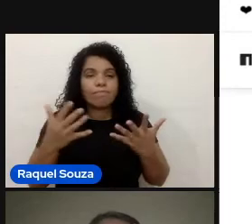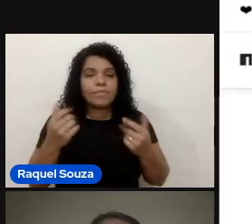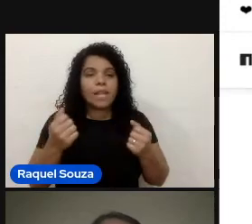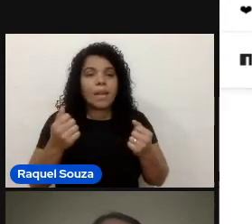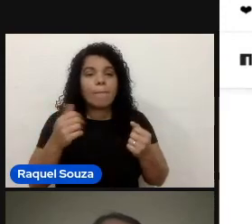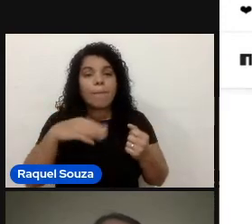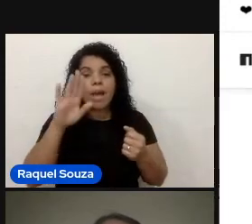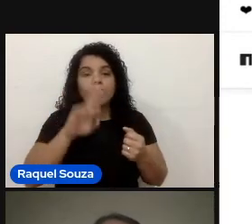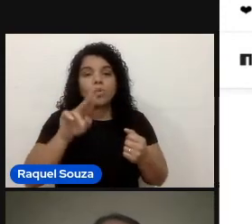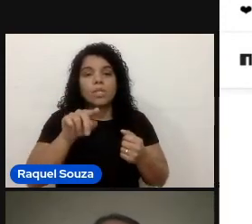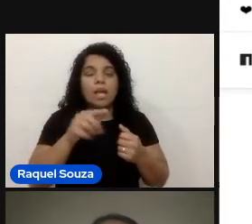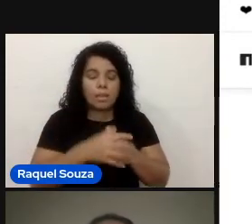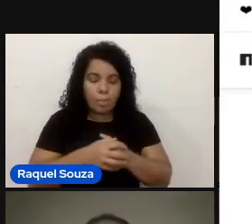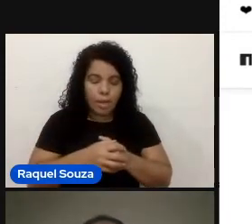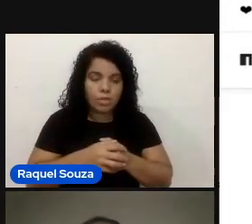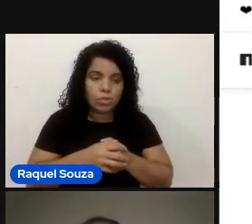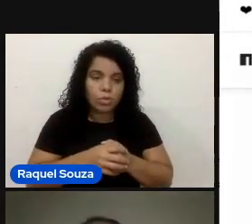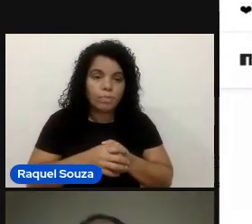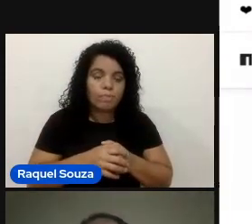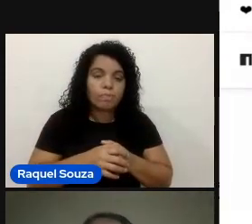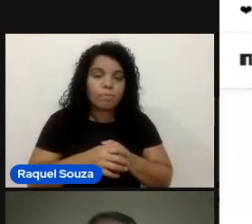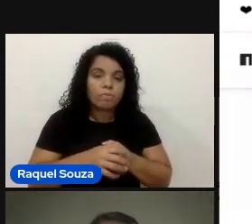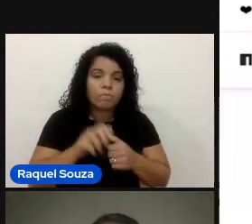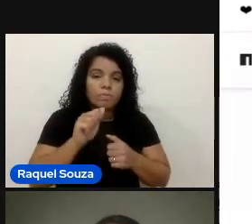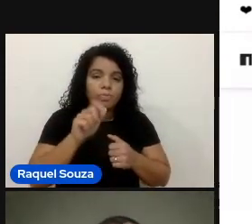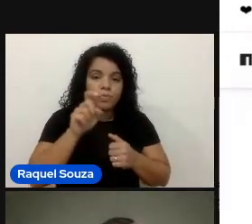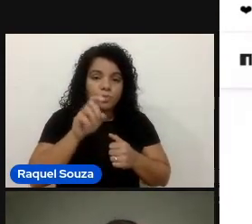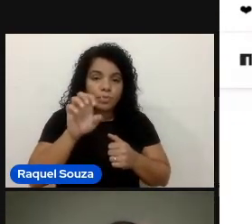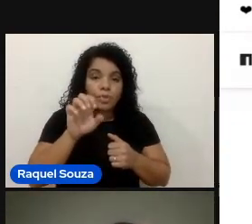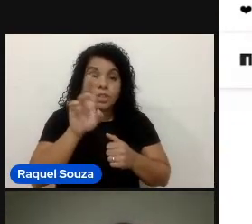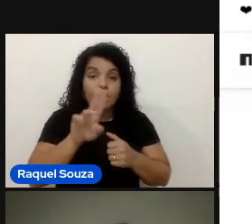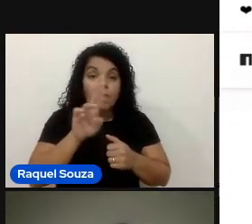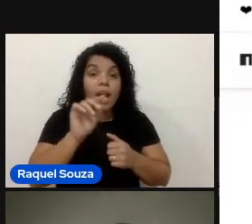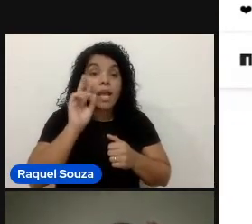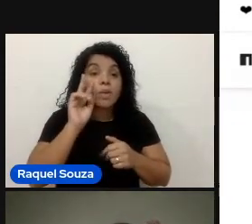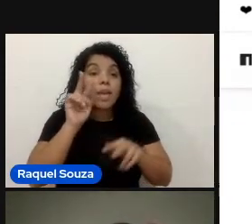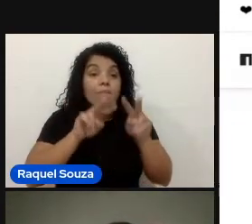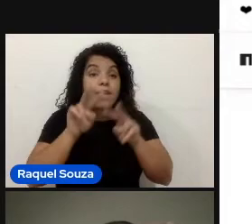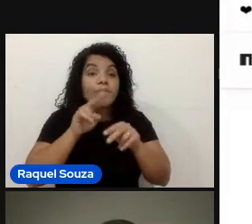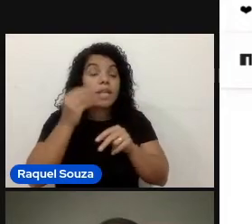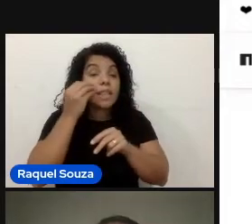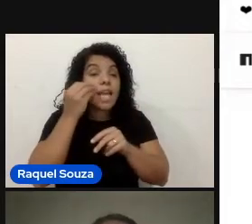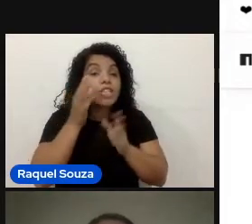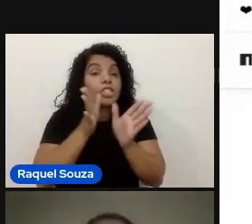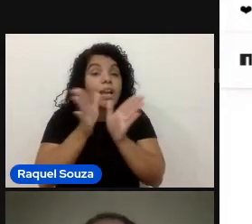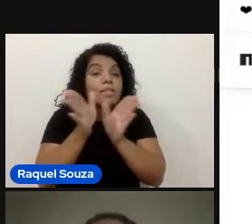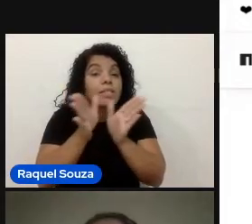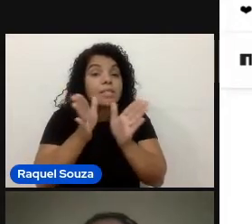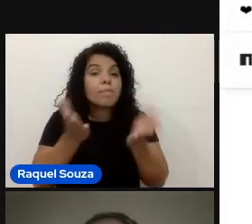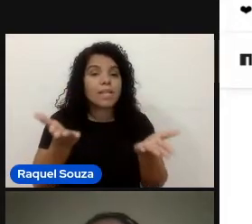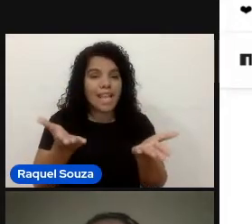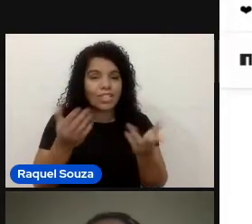isso. E o X ele vai verificar, né, ele vai fazer testes de acessibilidade